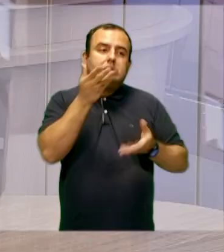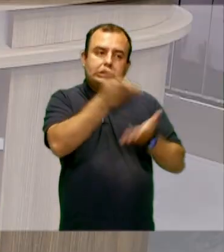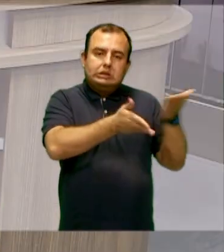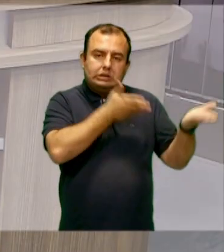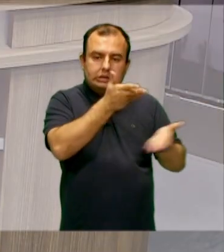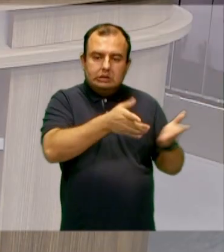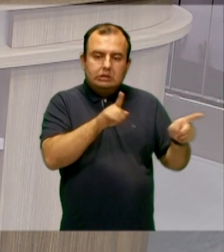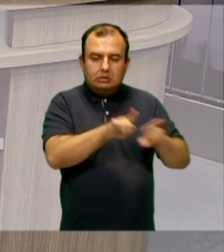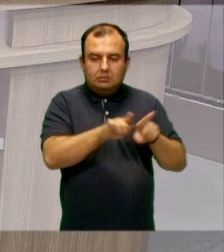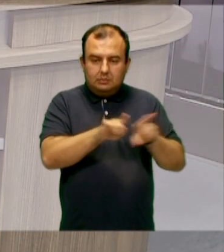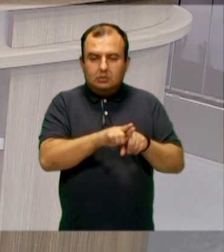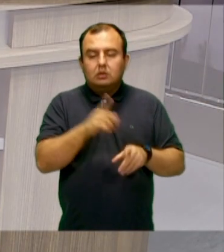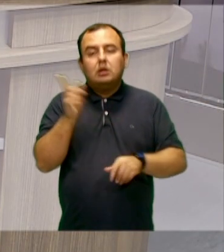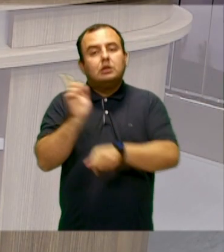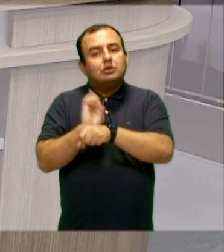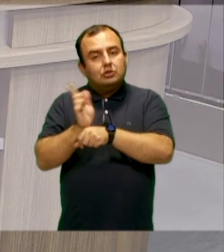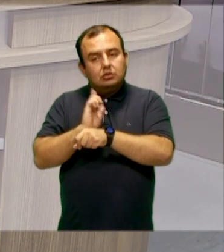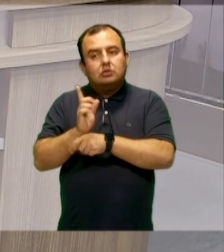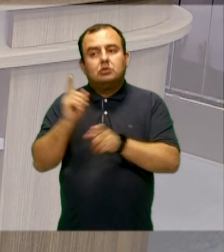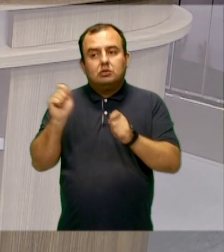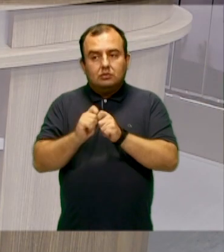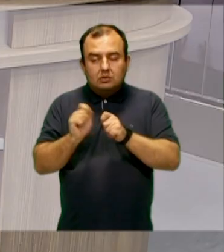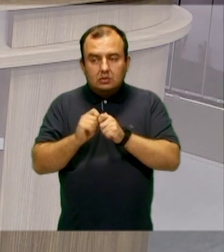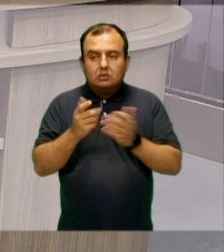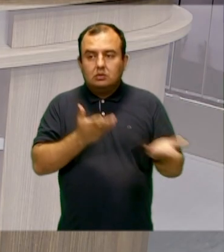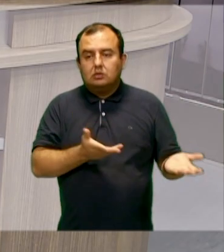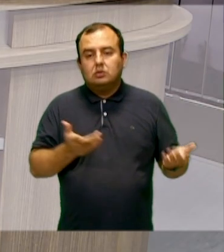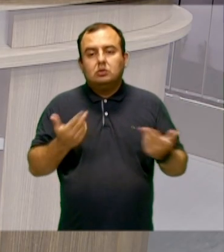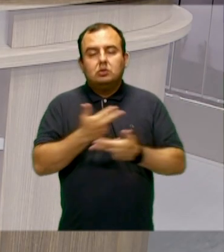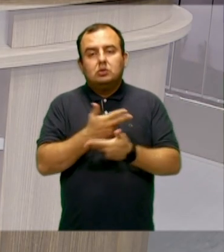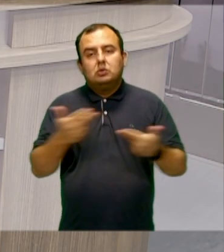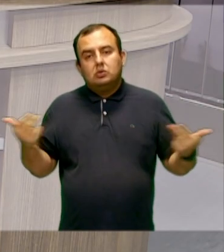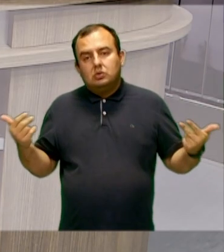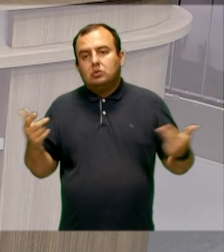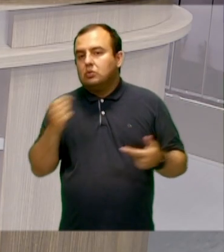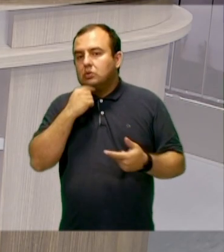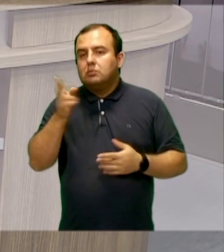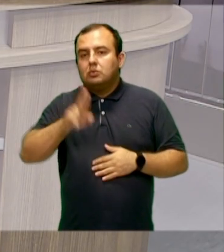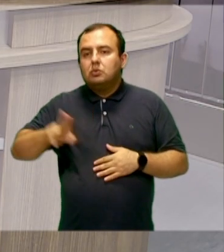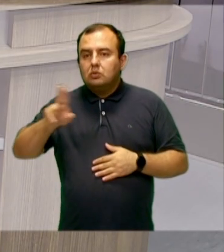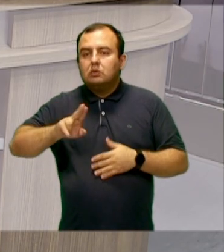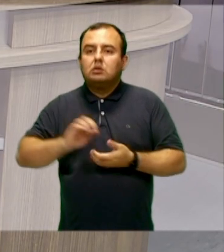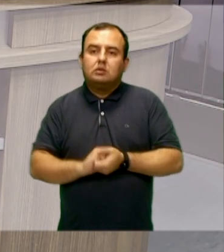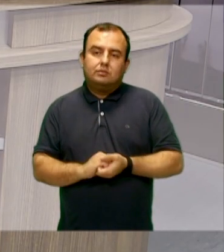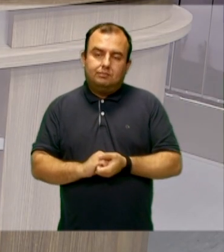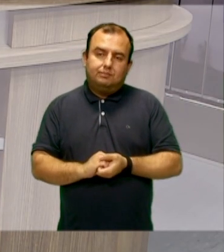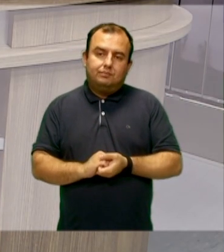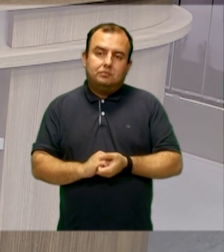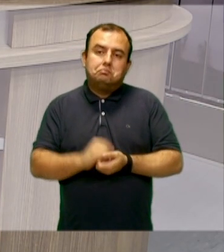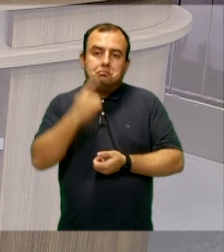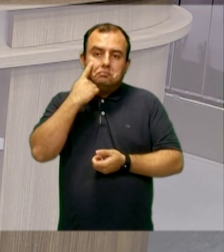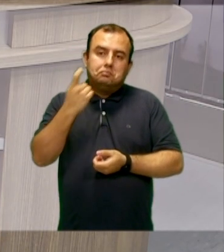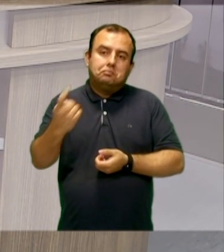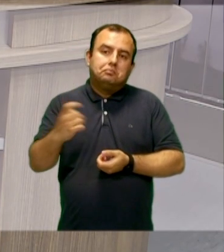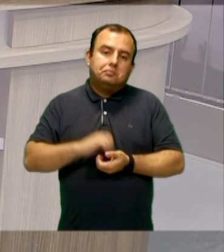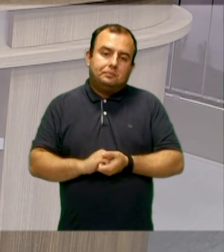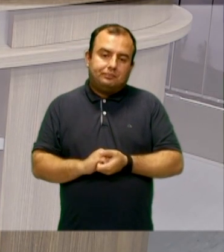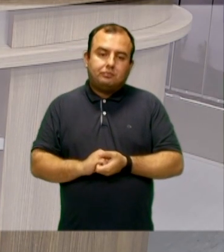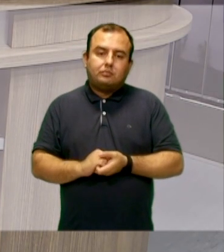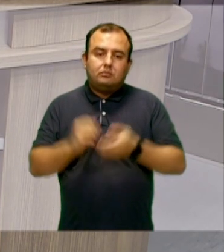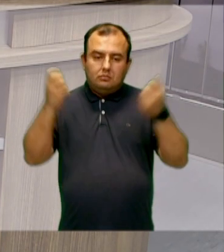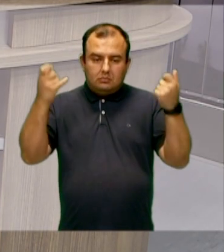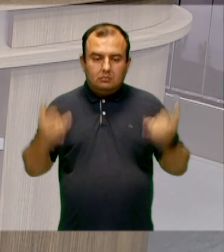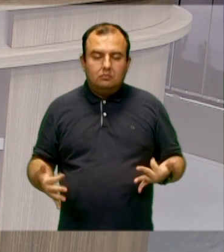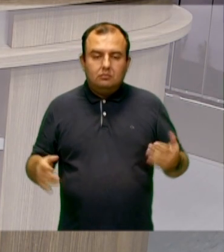tratando o bem, a gestão que a gente está fazendo dos inservíveis do município. Isso é bem interessante, isso que você acabou